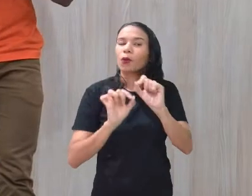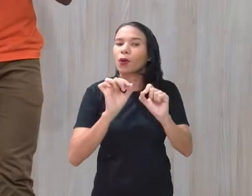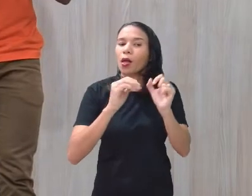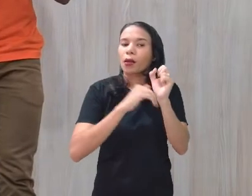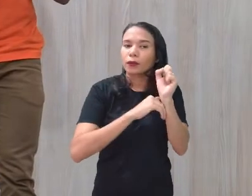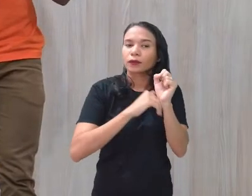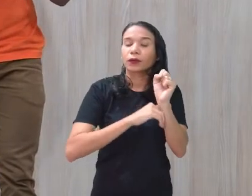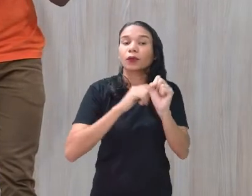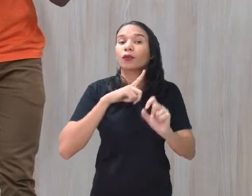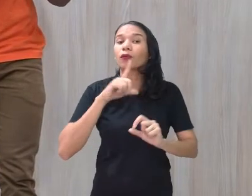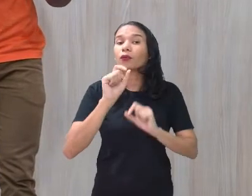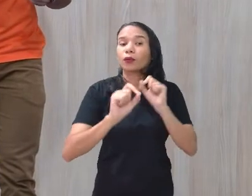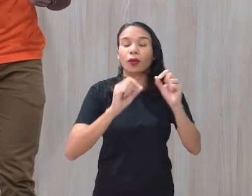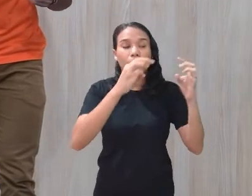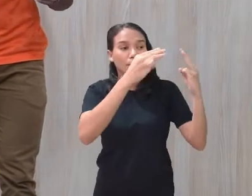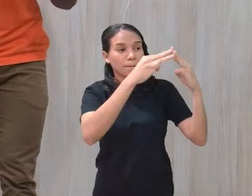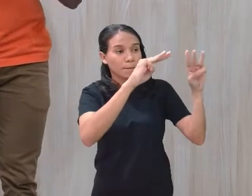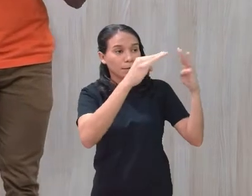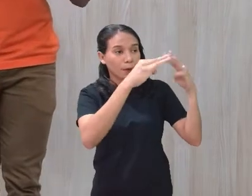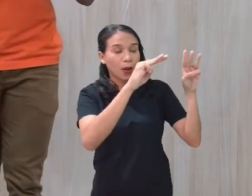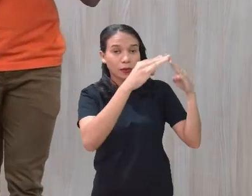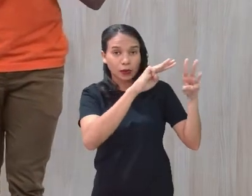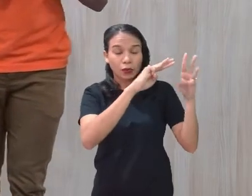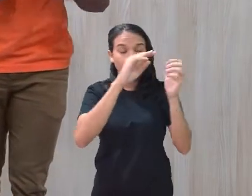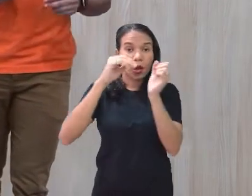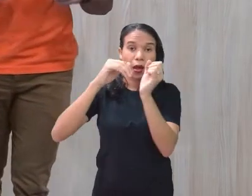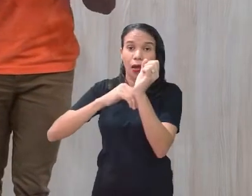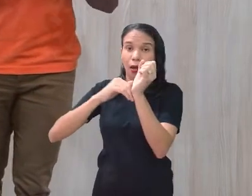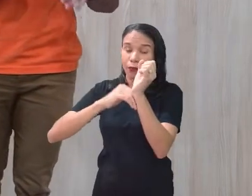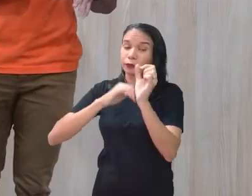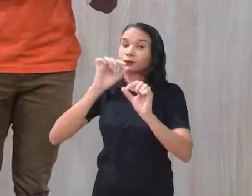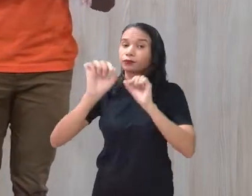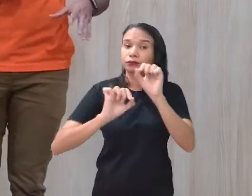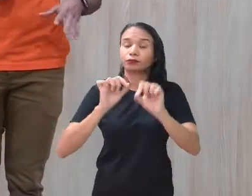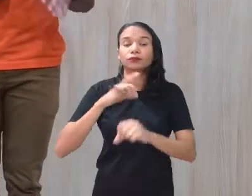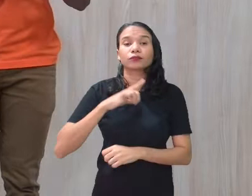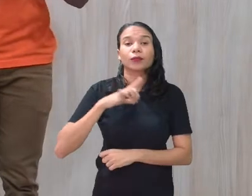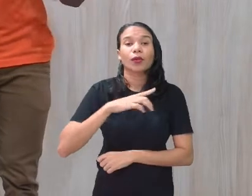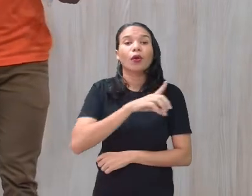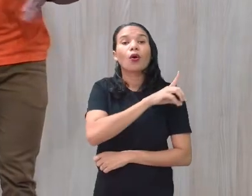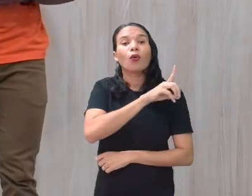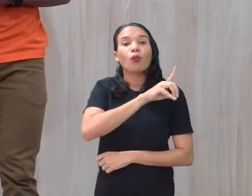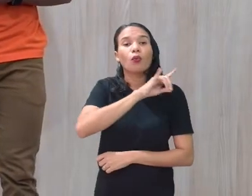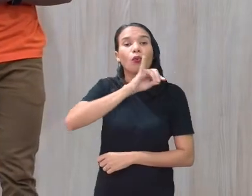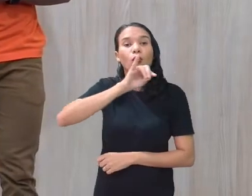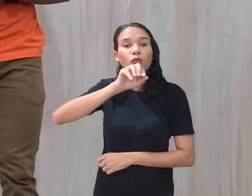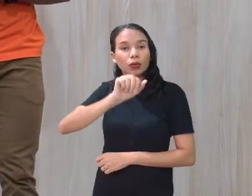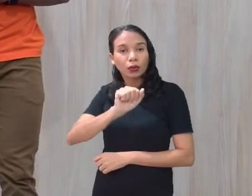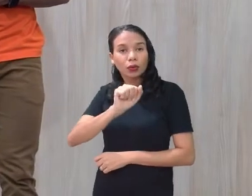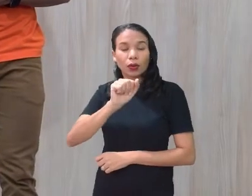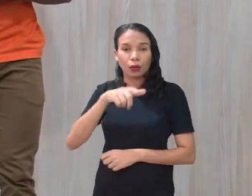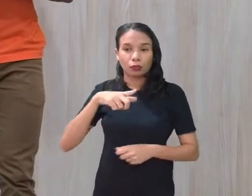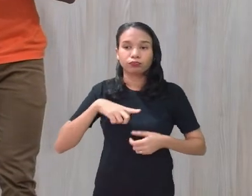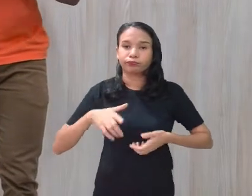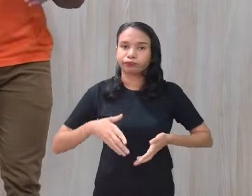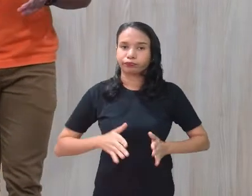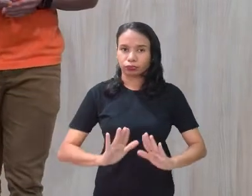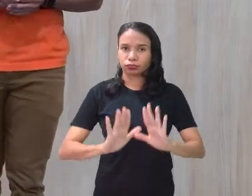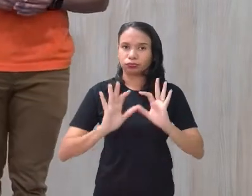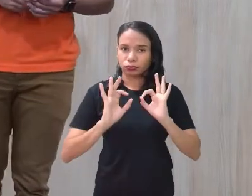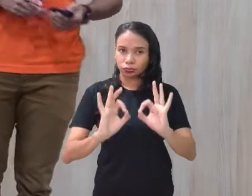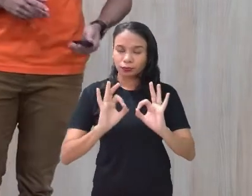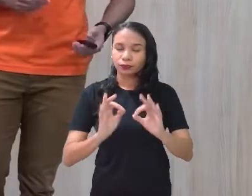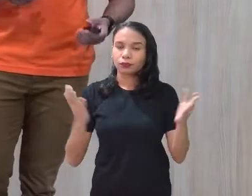senha, o login é a sua matrícula e a senha são os 8 dígitos do dia do seu nascimento, tá bom? Vou